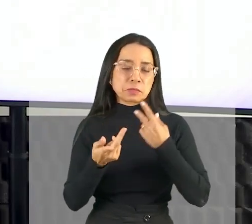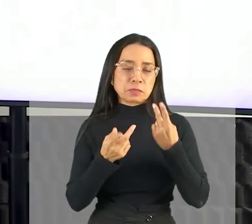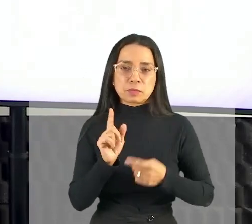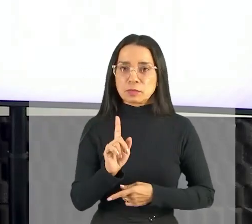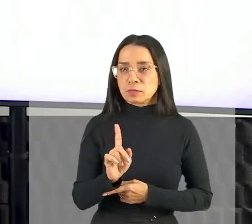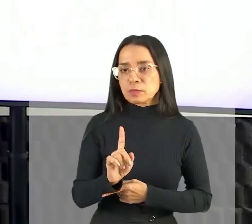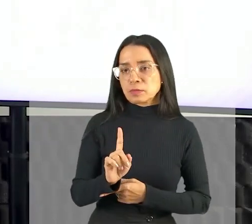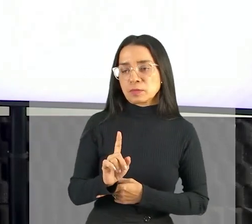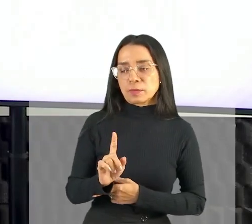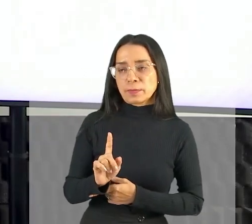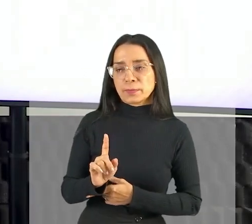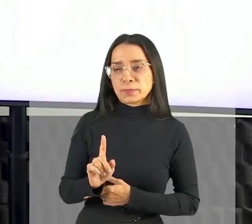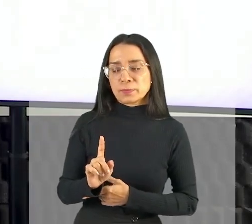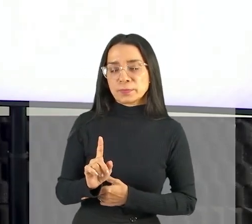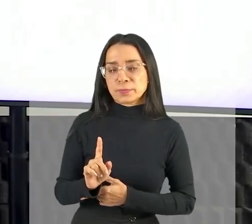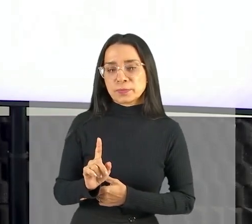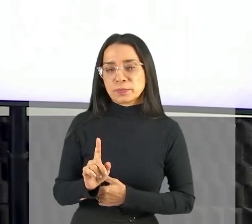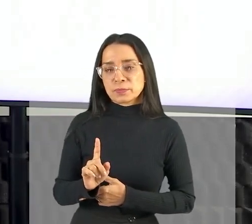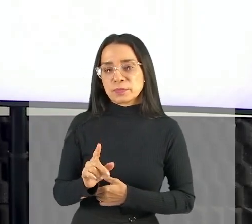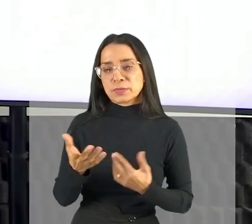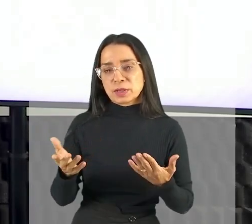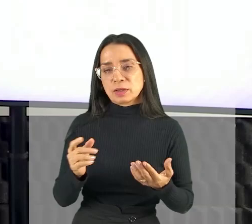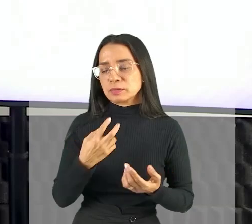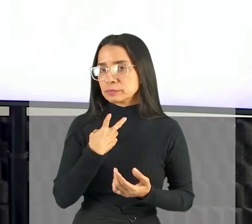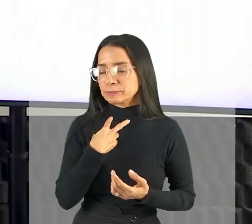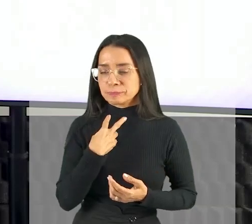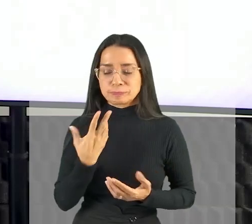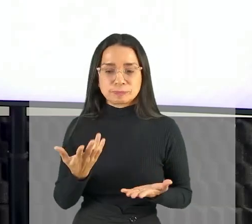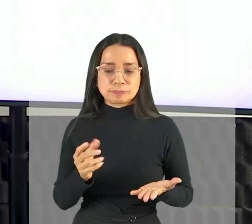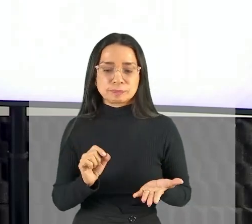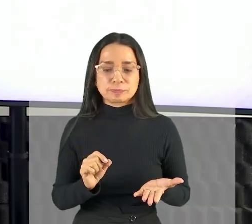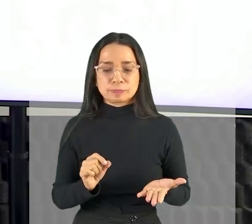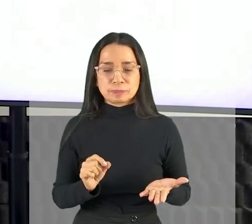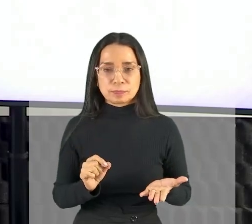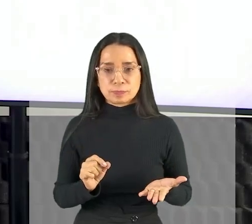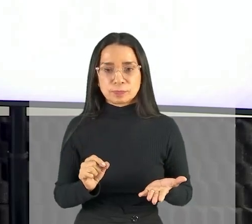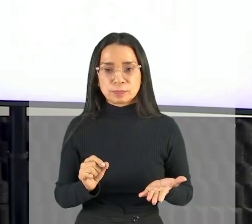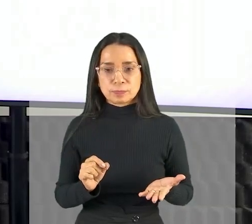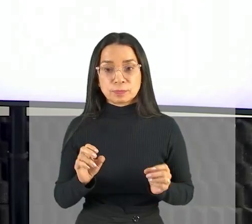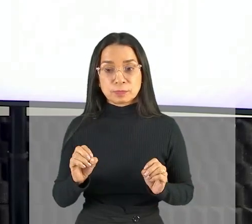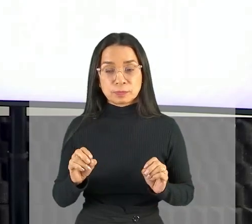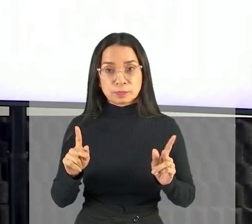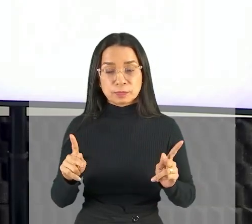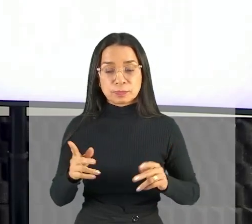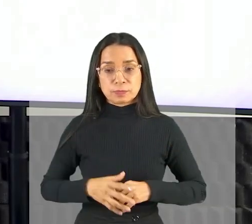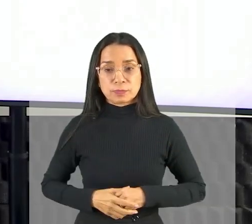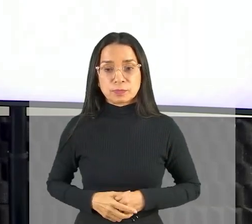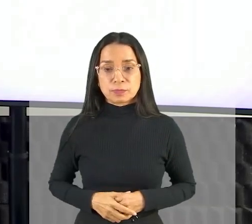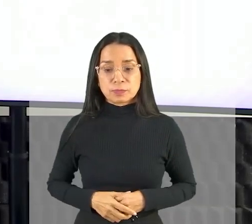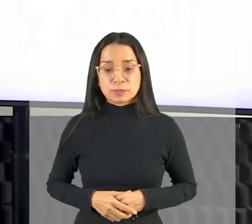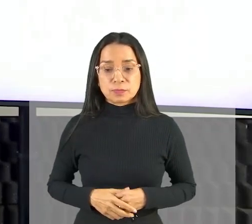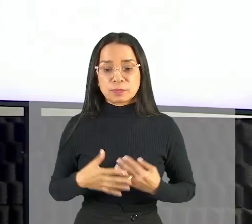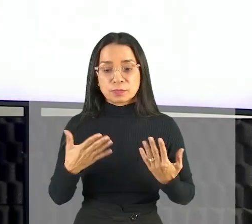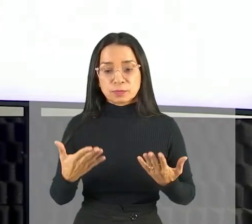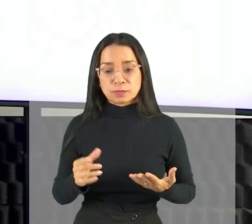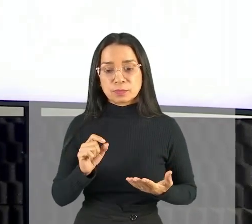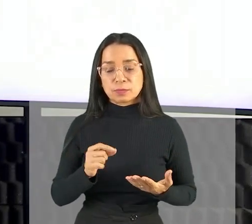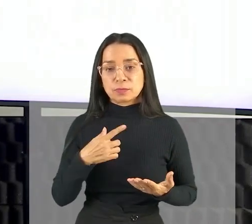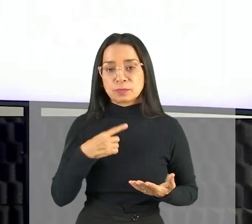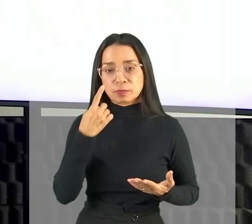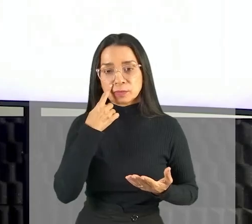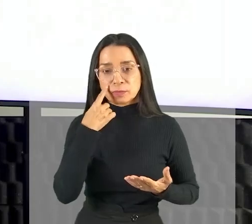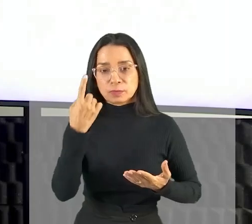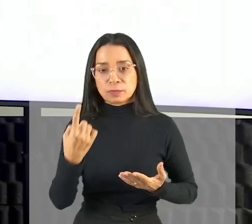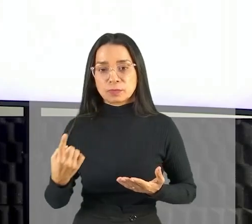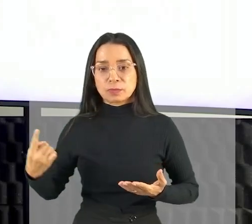ele disse que que o heterozigoto era invi não eterozigoto ok né então toda vez que eu olhar ali ó